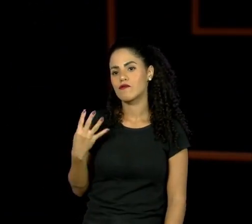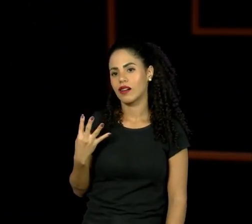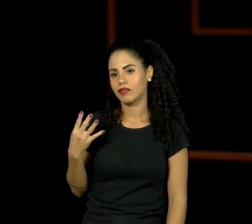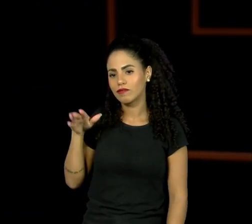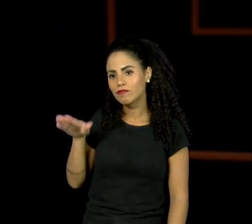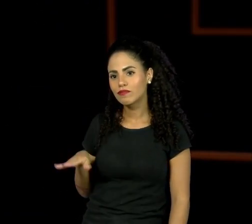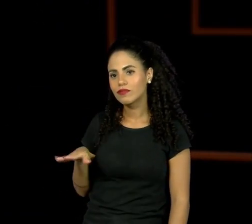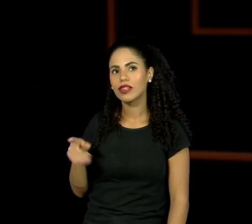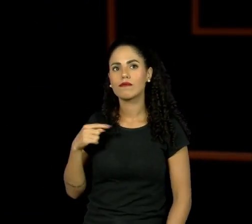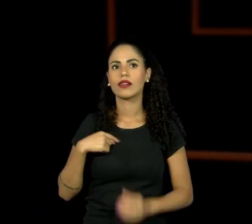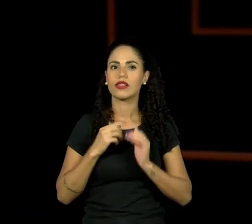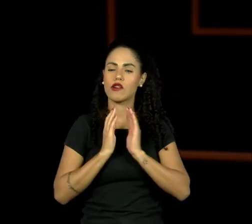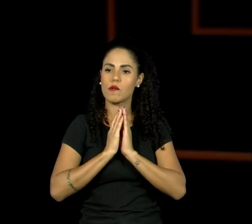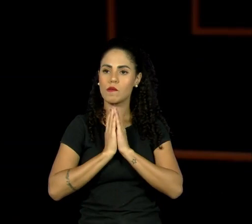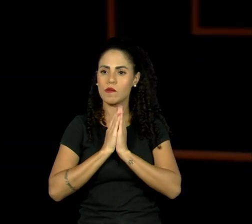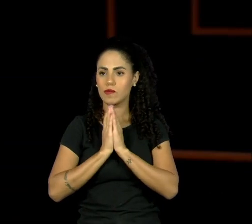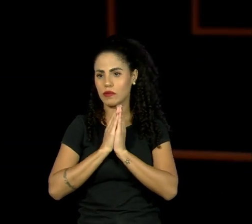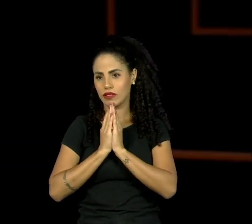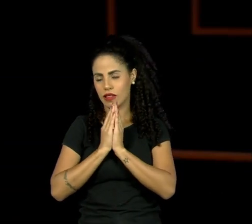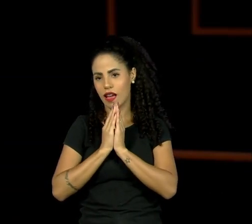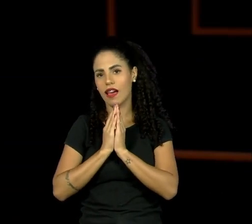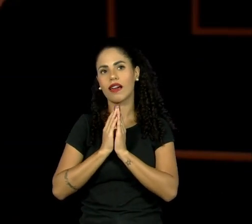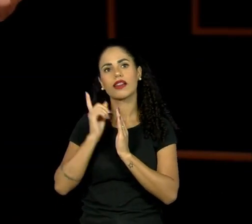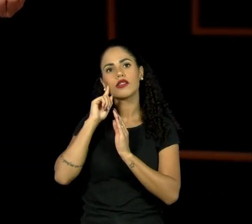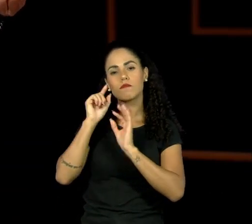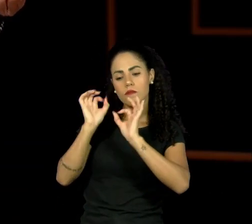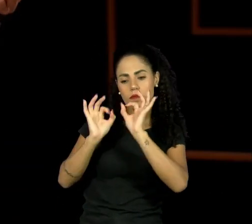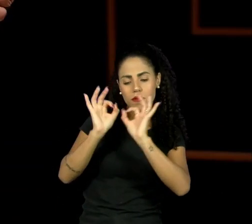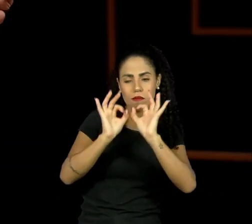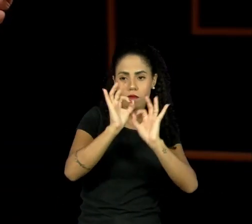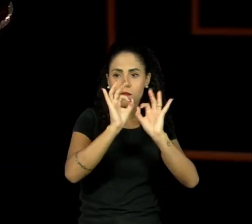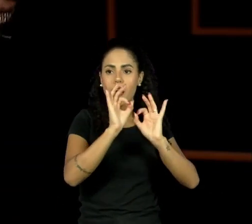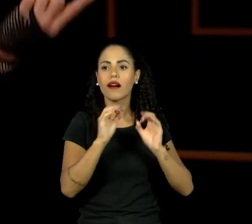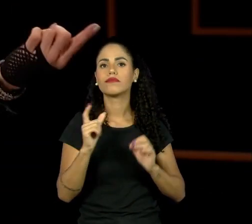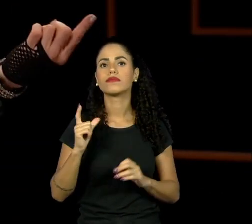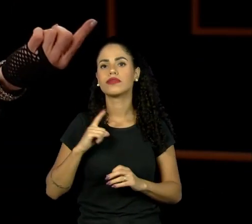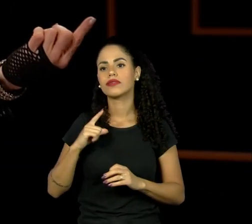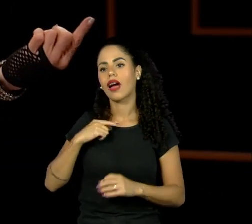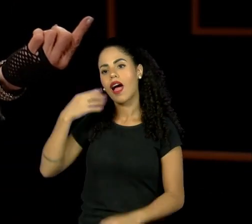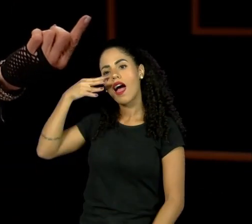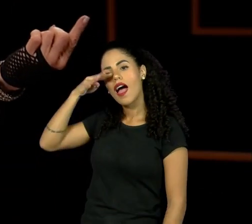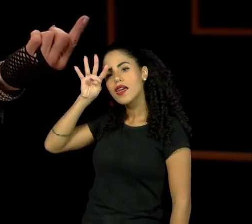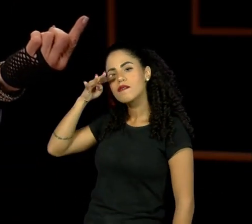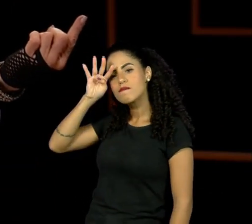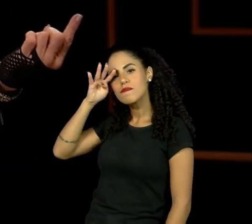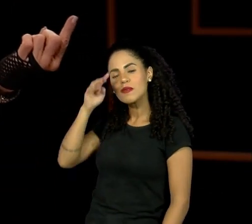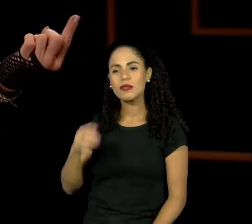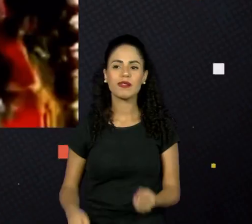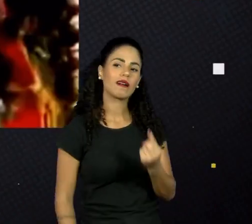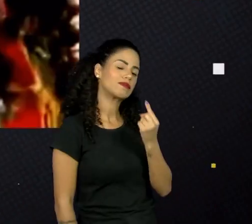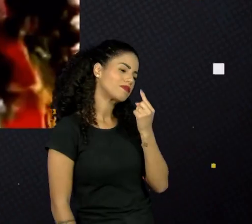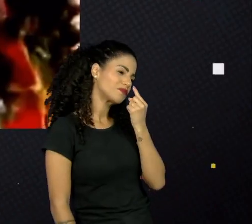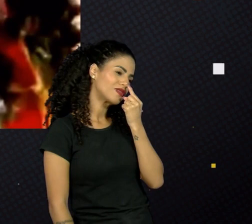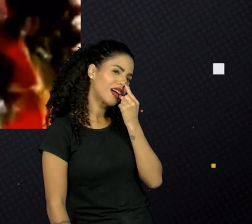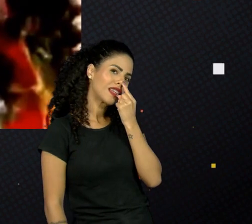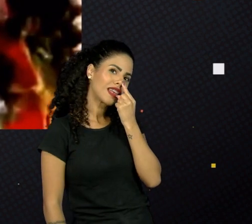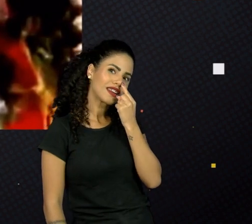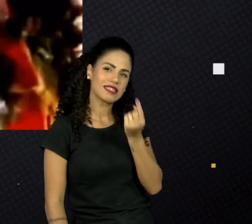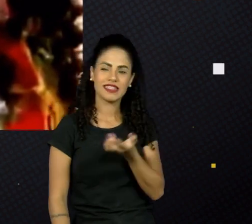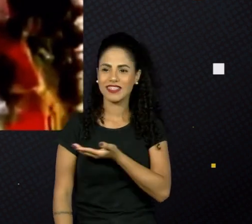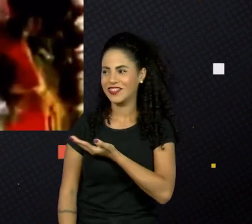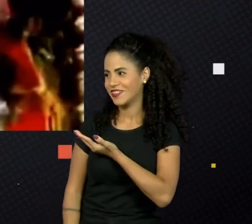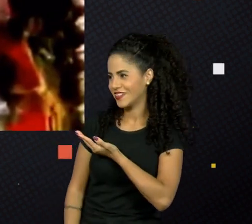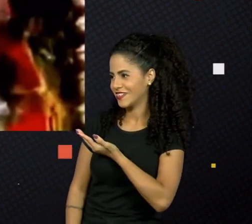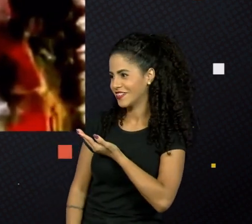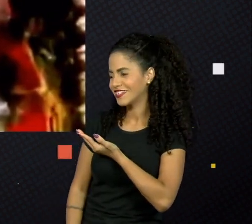boneca dela na Emília, né? Ela foi a Narizinho, que podia ser eu, né? Mas eu que fui